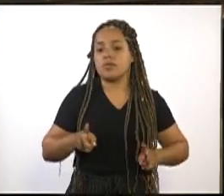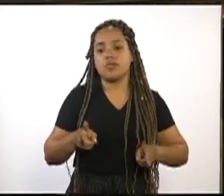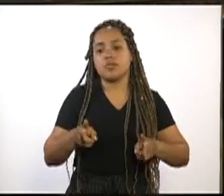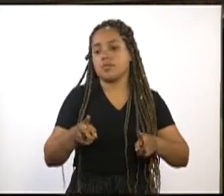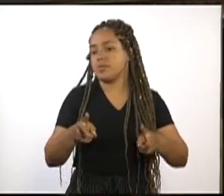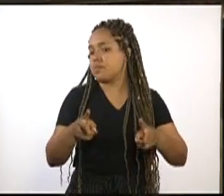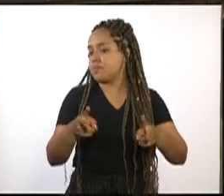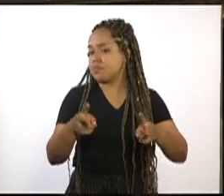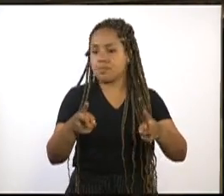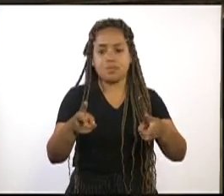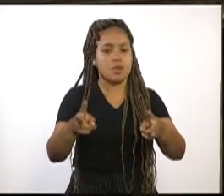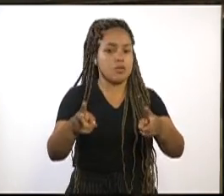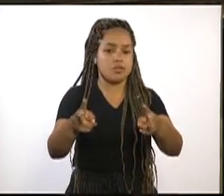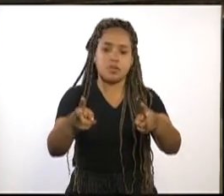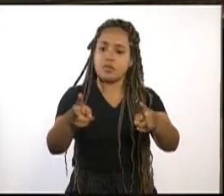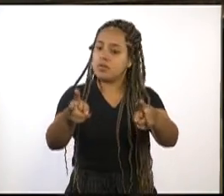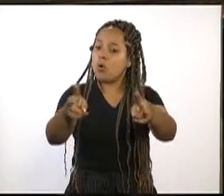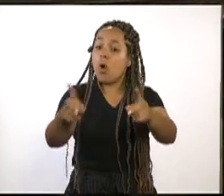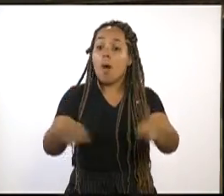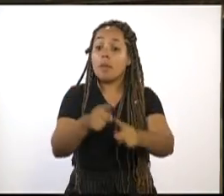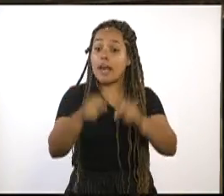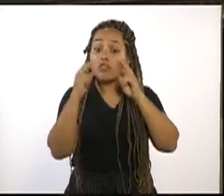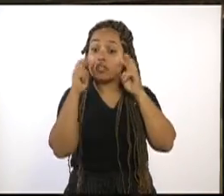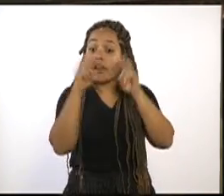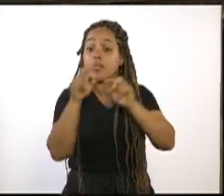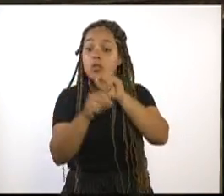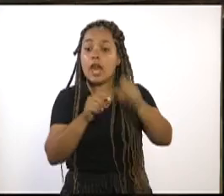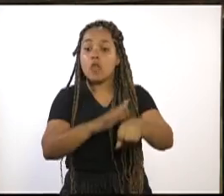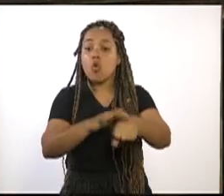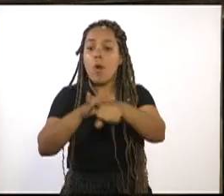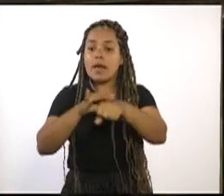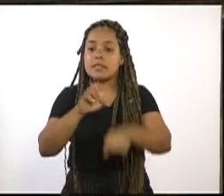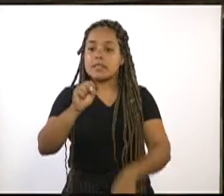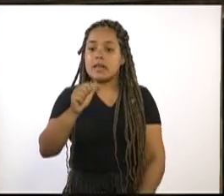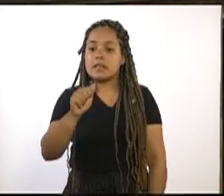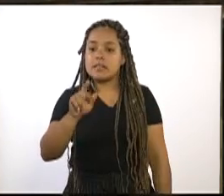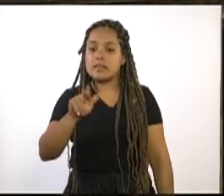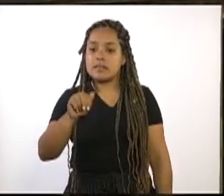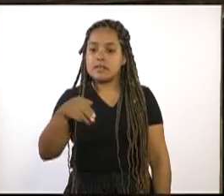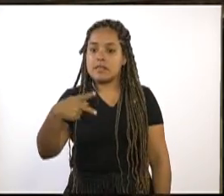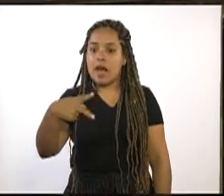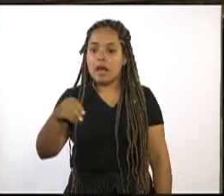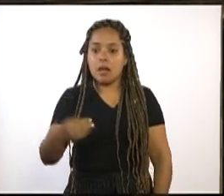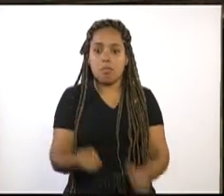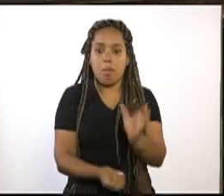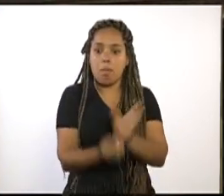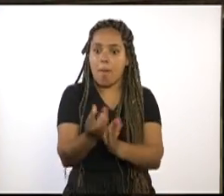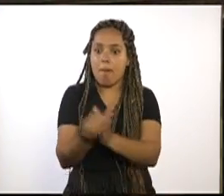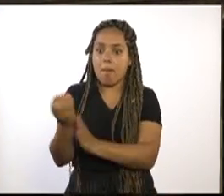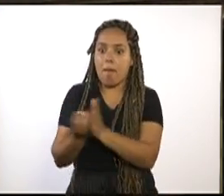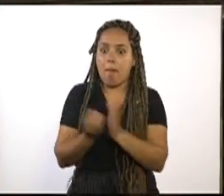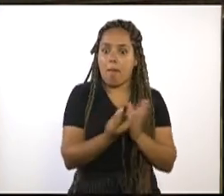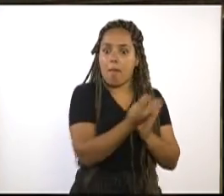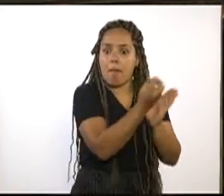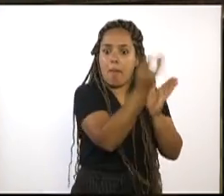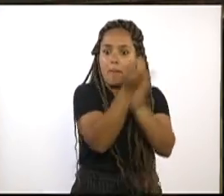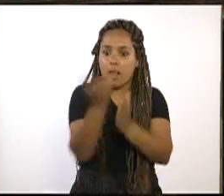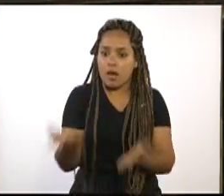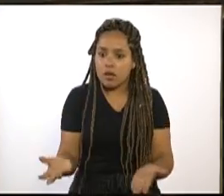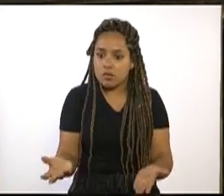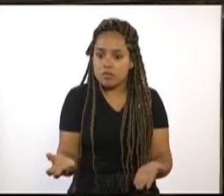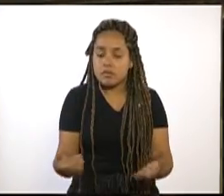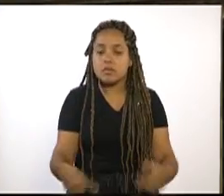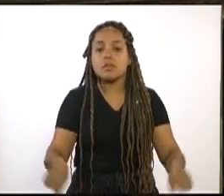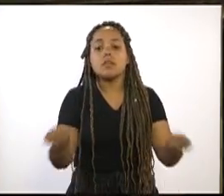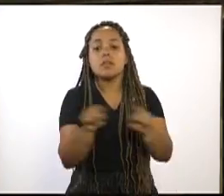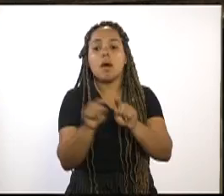nós estamos em meio a um surto de sarampo, nós ainda estamos sob a égide de Vossa Excelência, é uma das pessoas que sempre discute conosco na Comissão